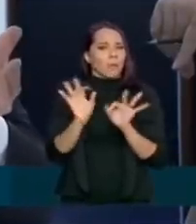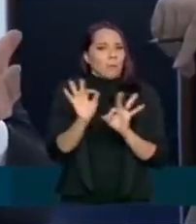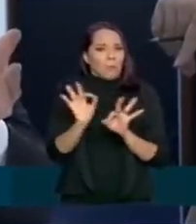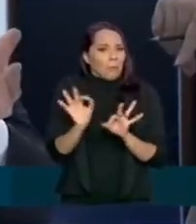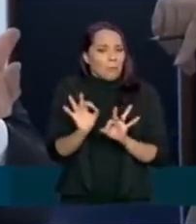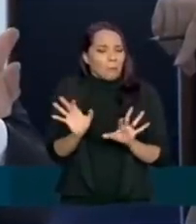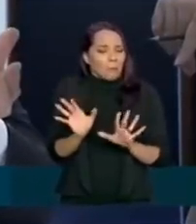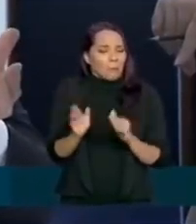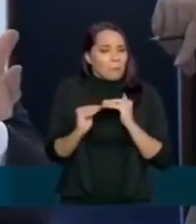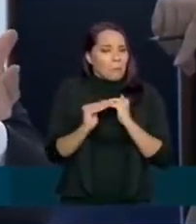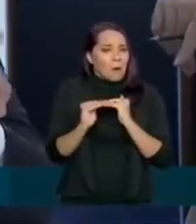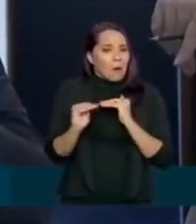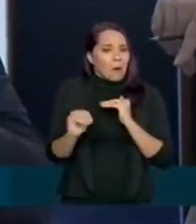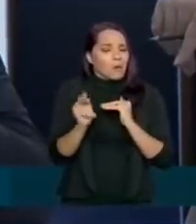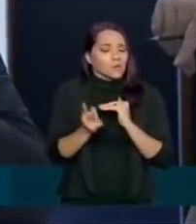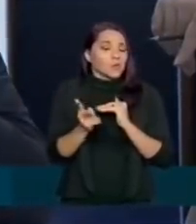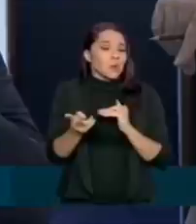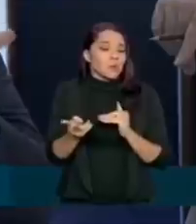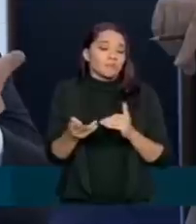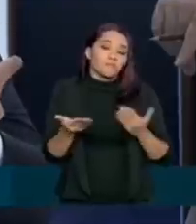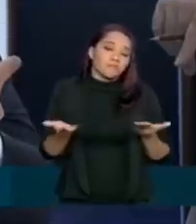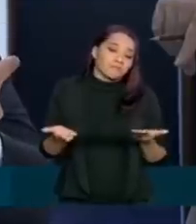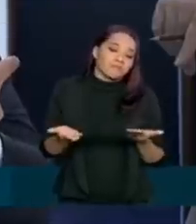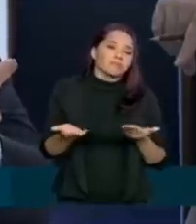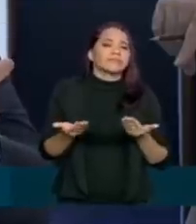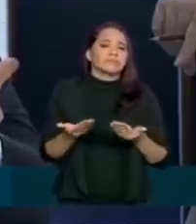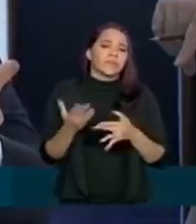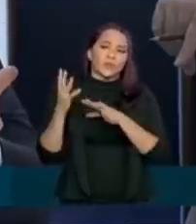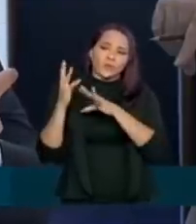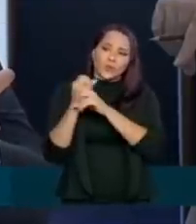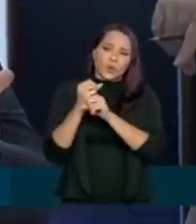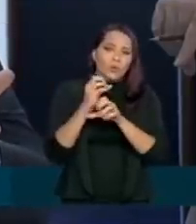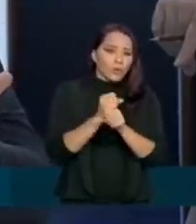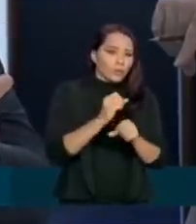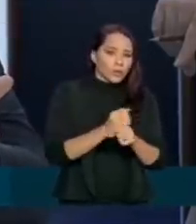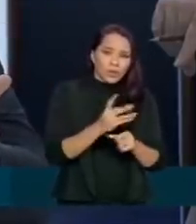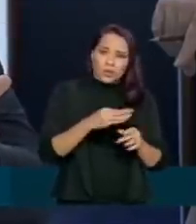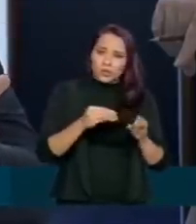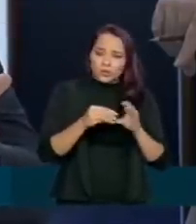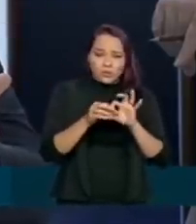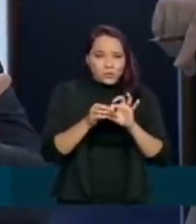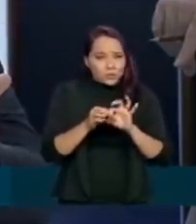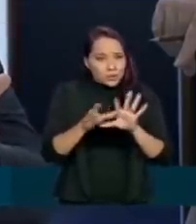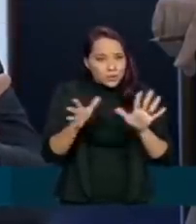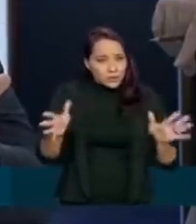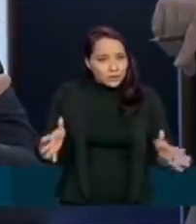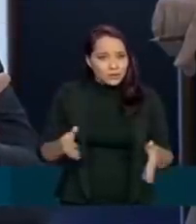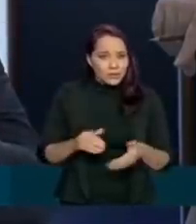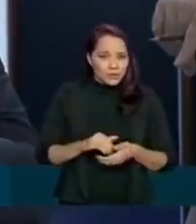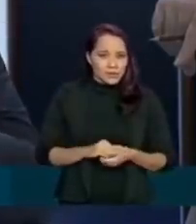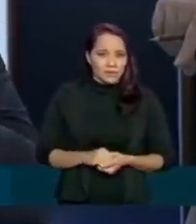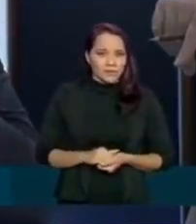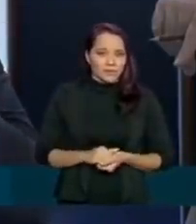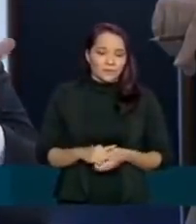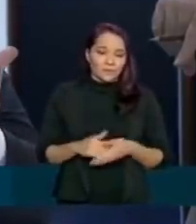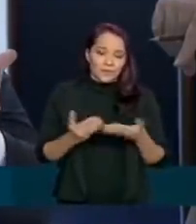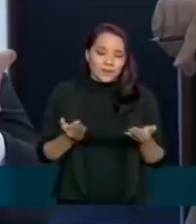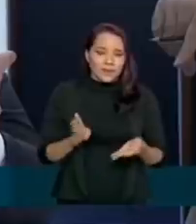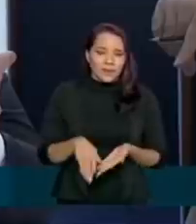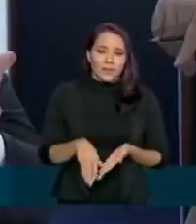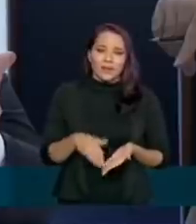que foi feita. É claro que os somatórios estão todos disponíveis, é um BI. Então, é um